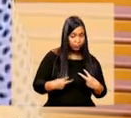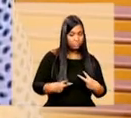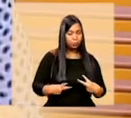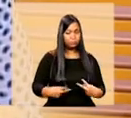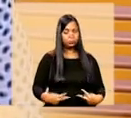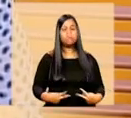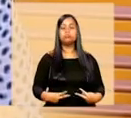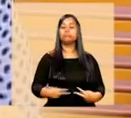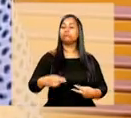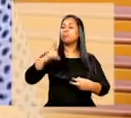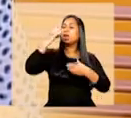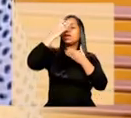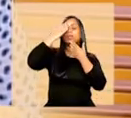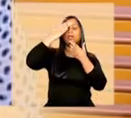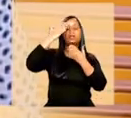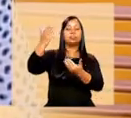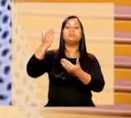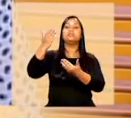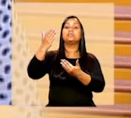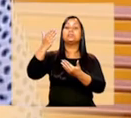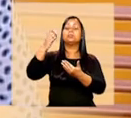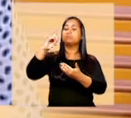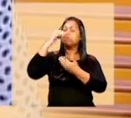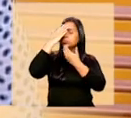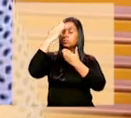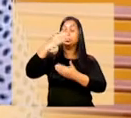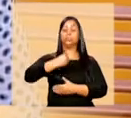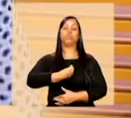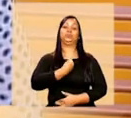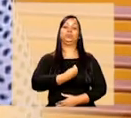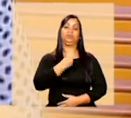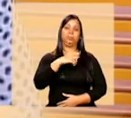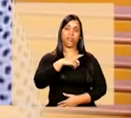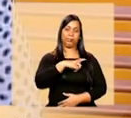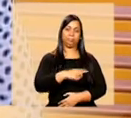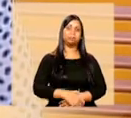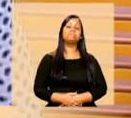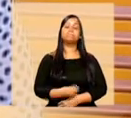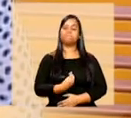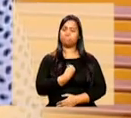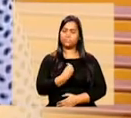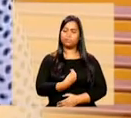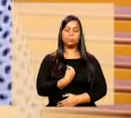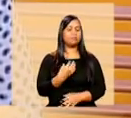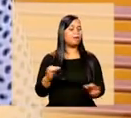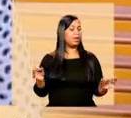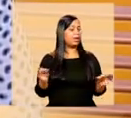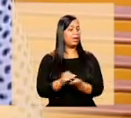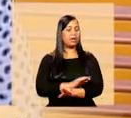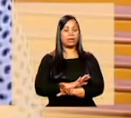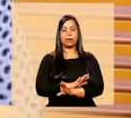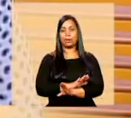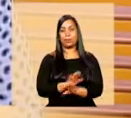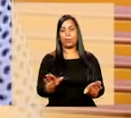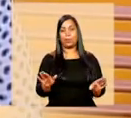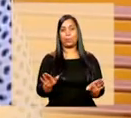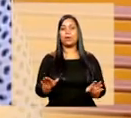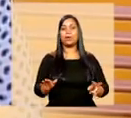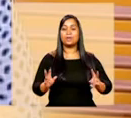mim, e agradeci a Deus e falei, meu Deus, eu tô viva, acabou